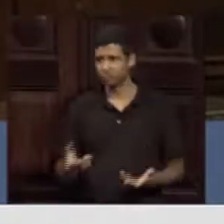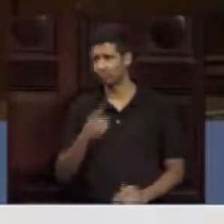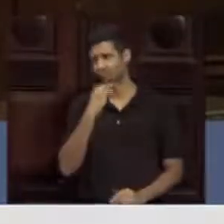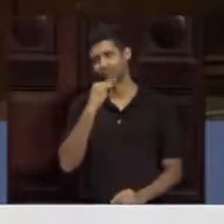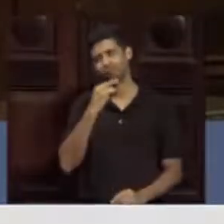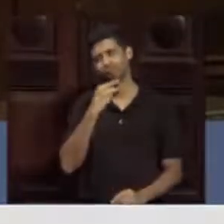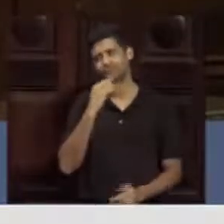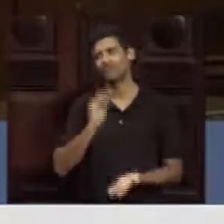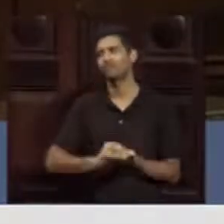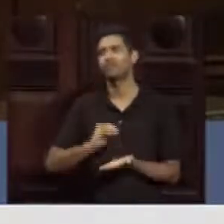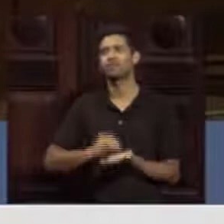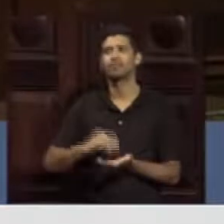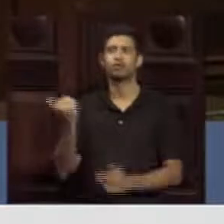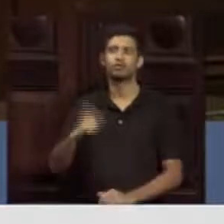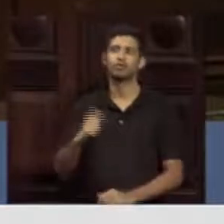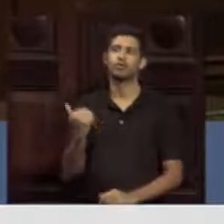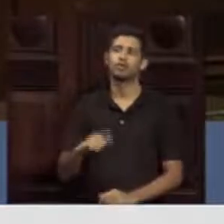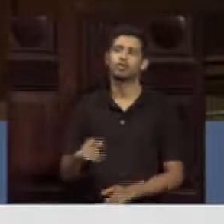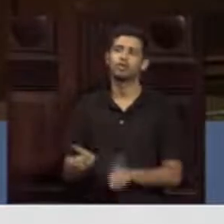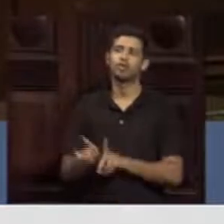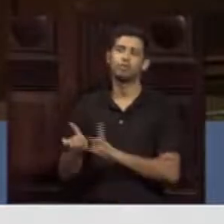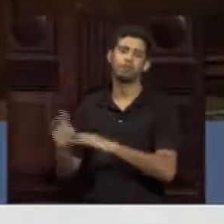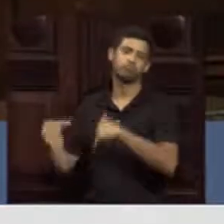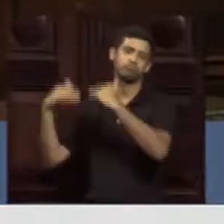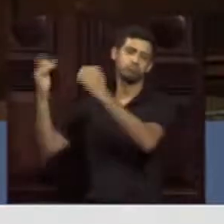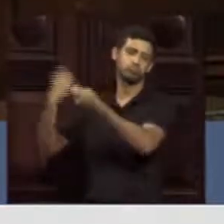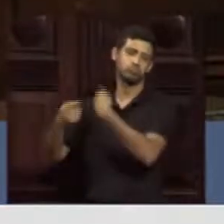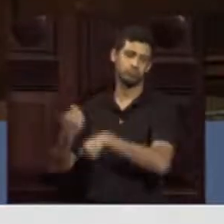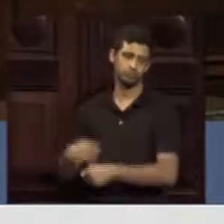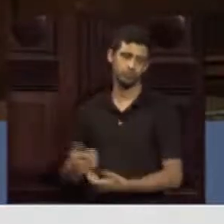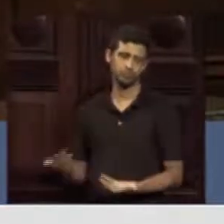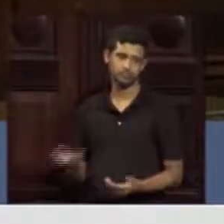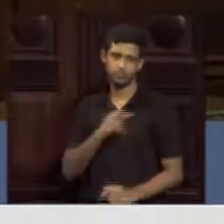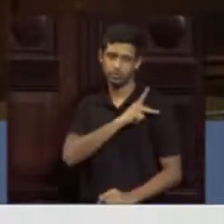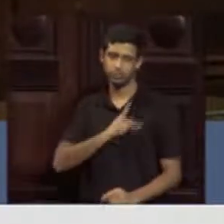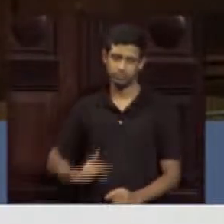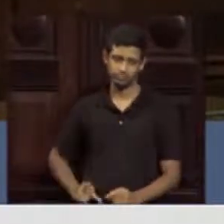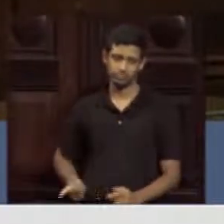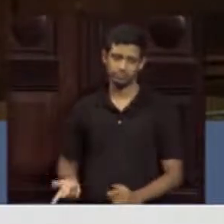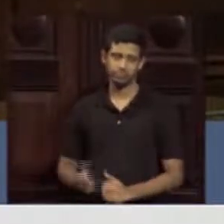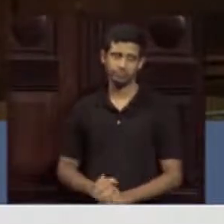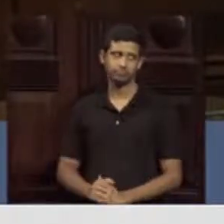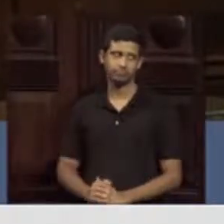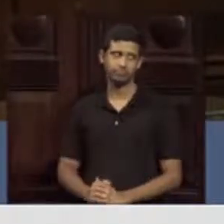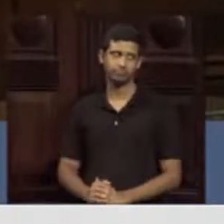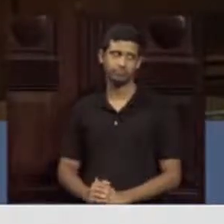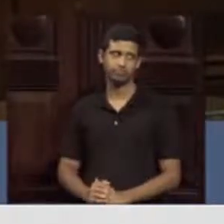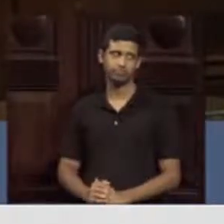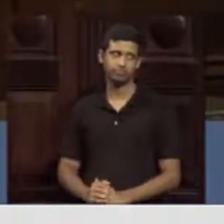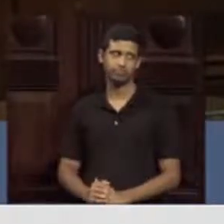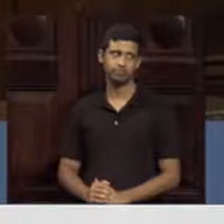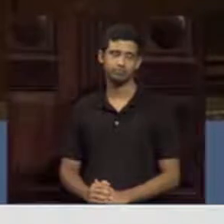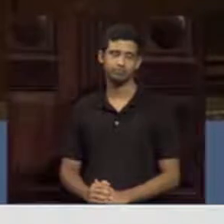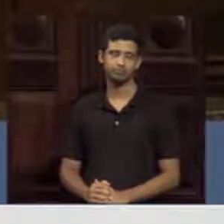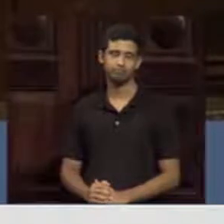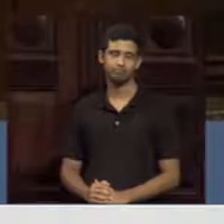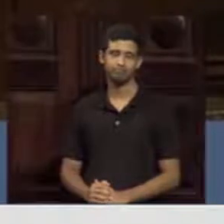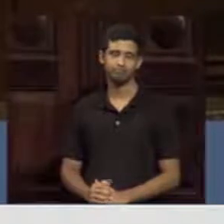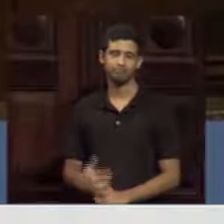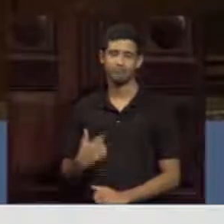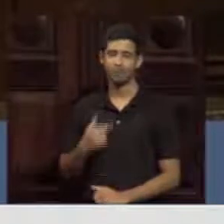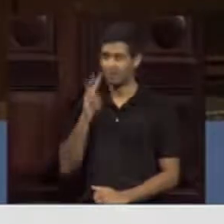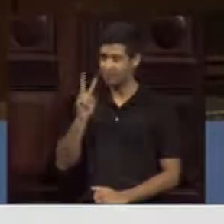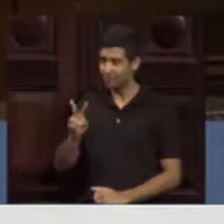até a mais alta administração municipal. Senhor presidente, eu não vejo como a